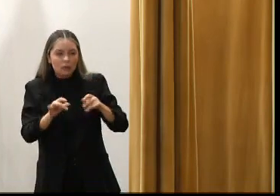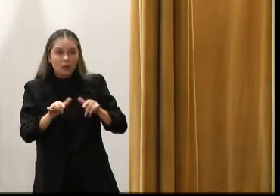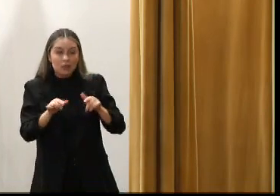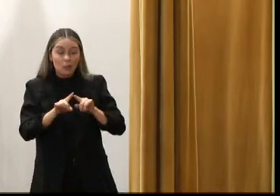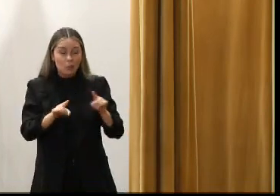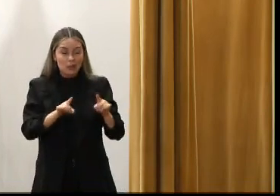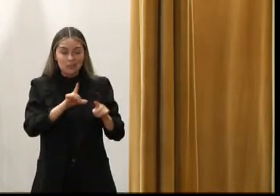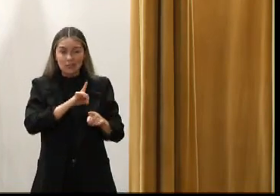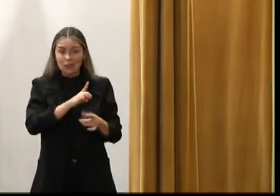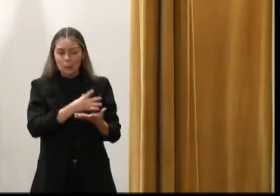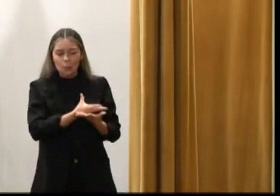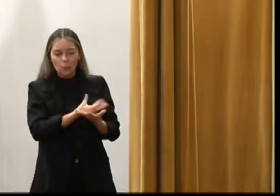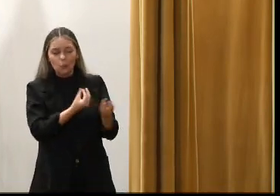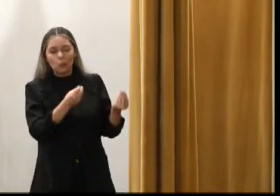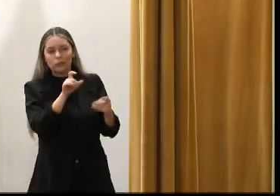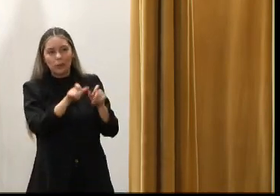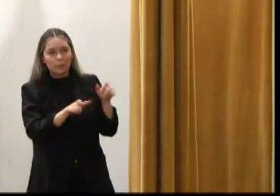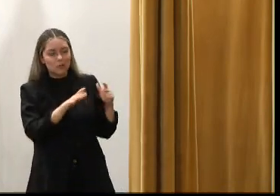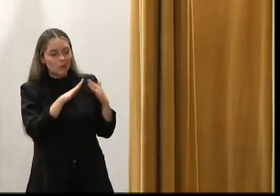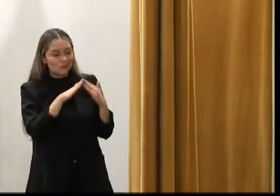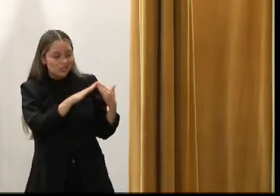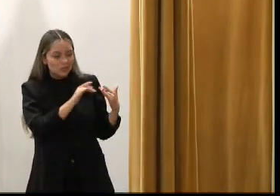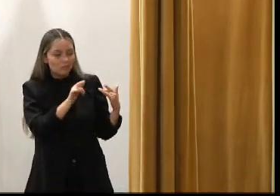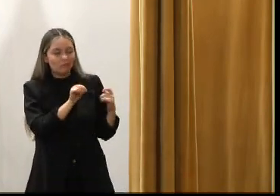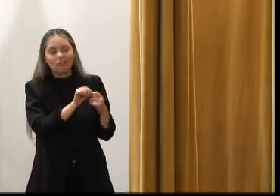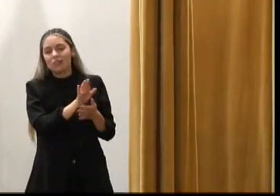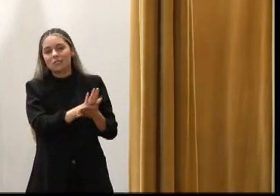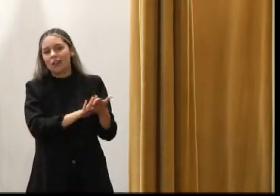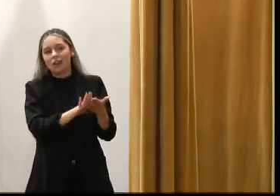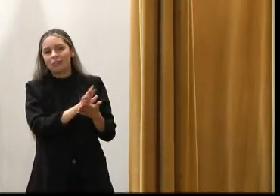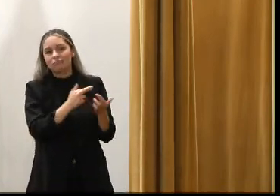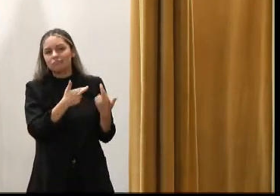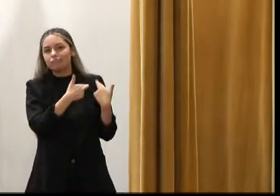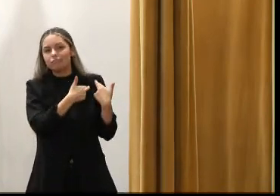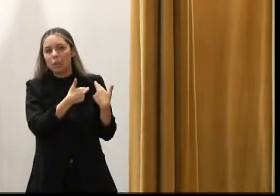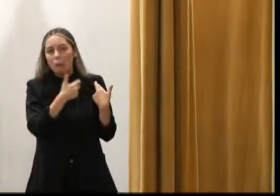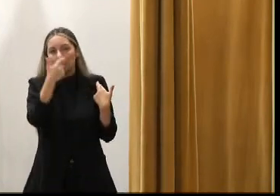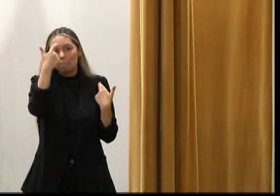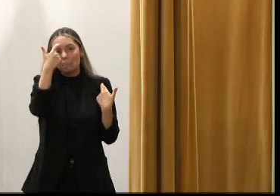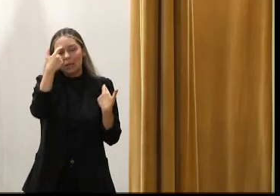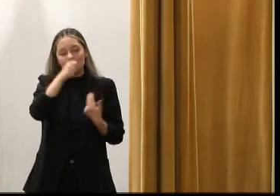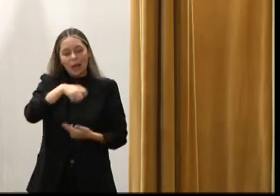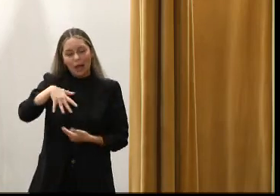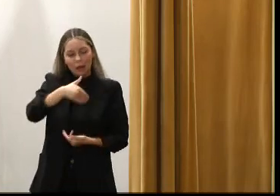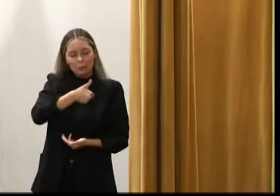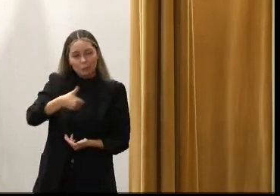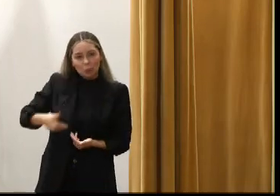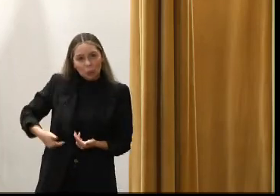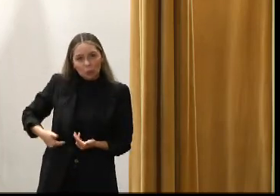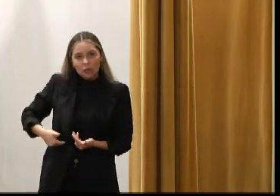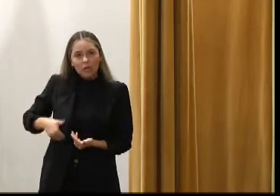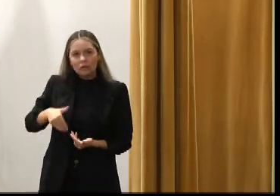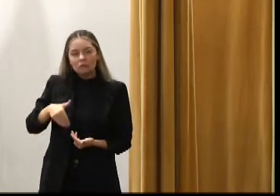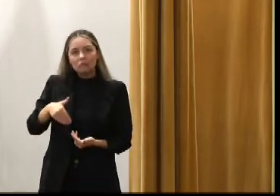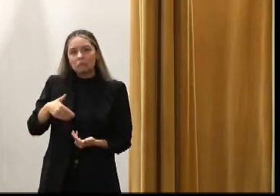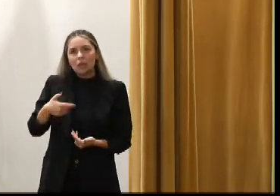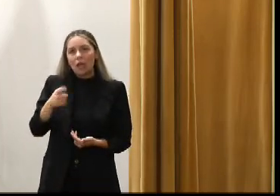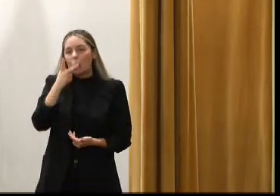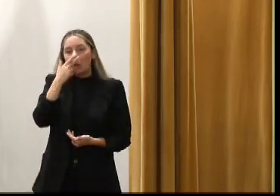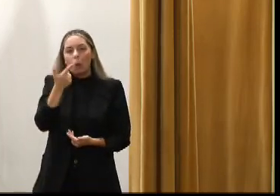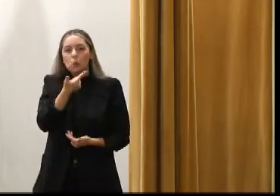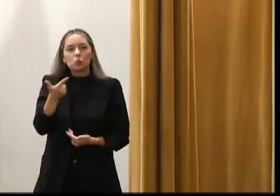tem dezenas de nossos vizinhos que não fazem isso, que acham que o espaço público é um espaço de